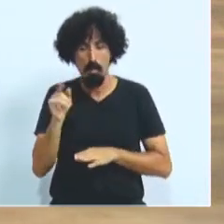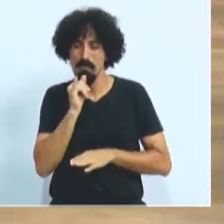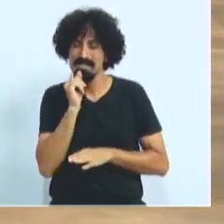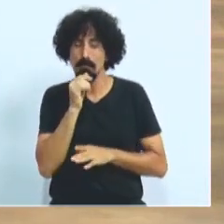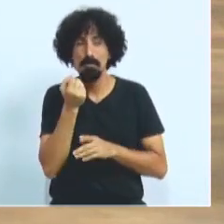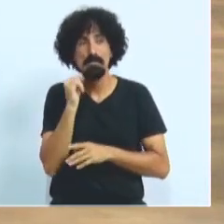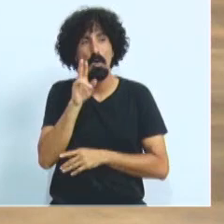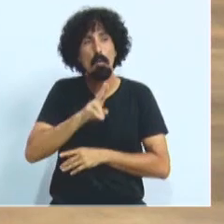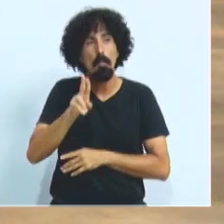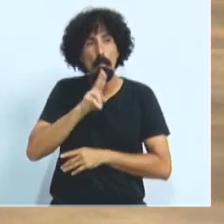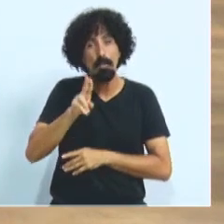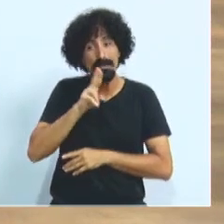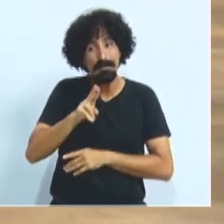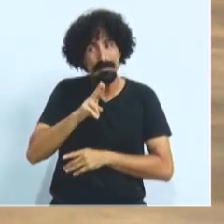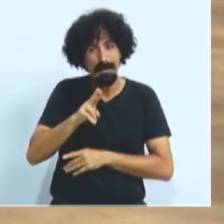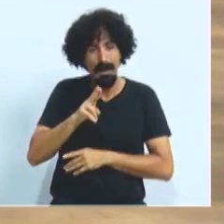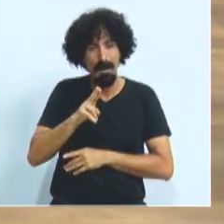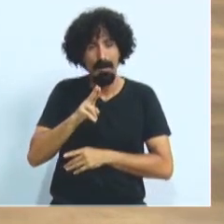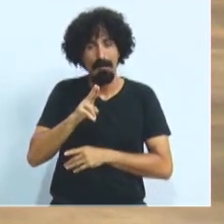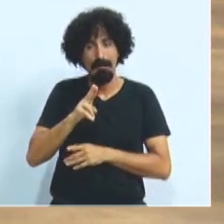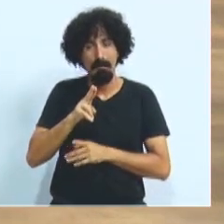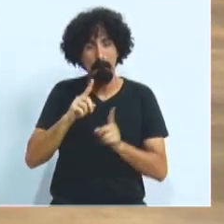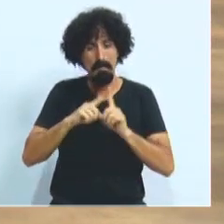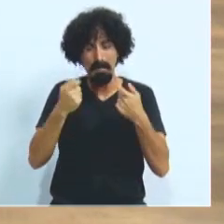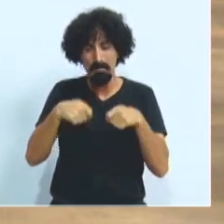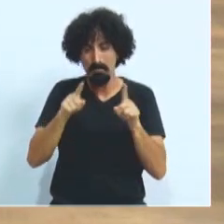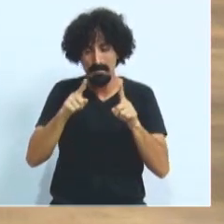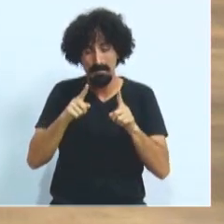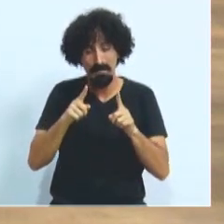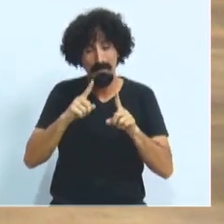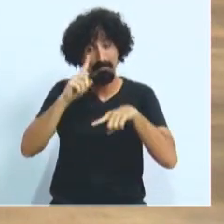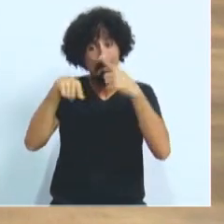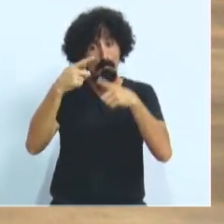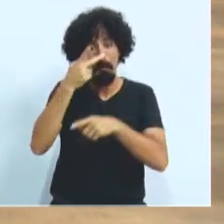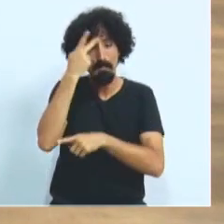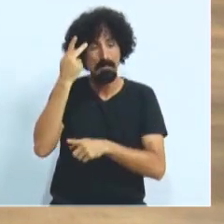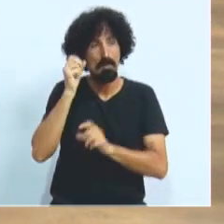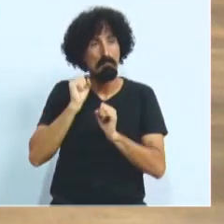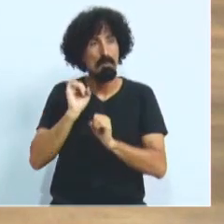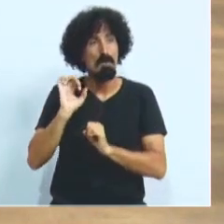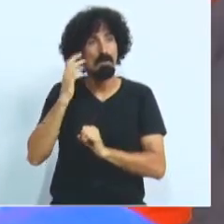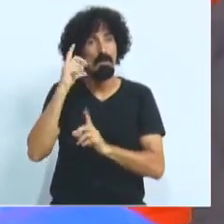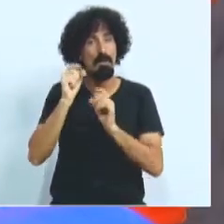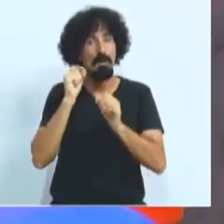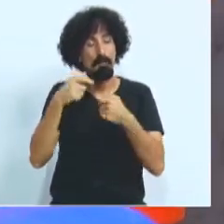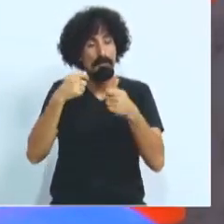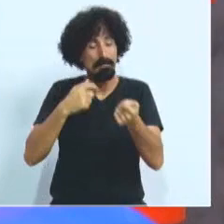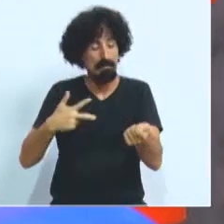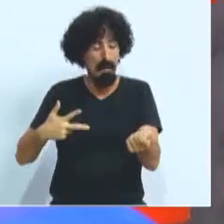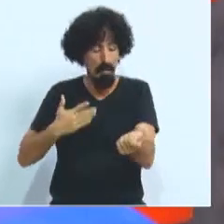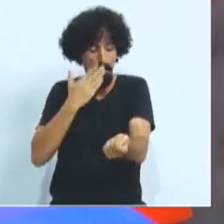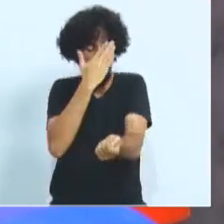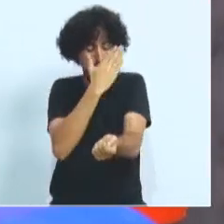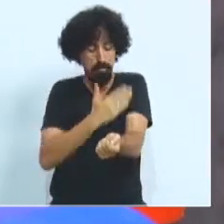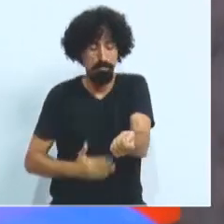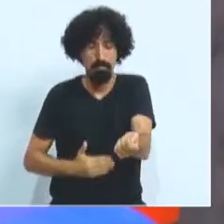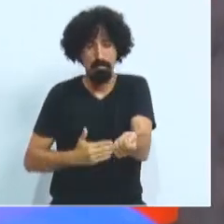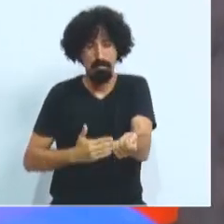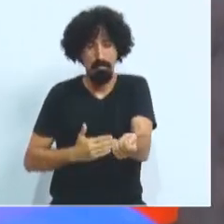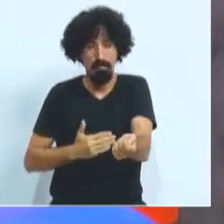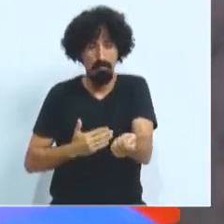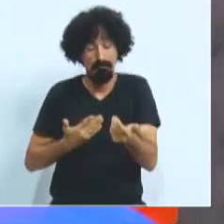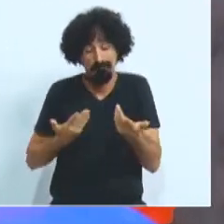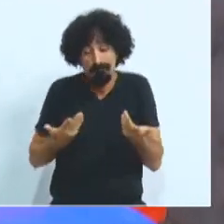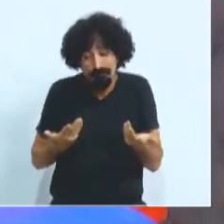é necessário, é capaz da pessoa ter que amputar depois o membro que foi lesionado por causa de um corte simples. O